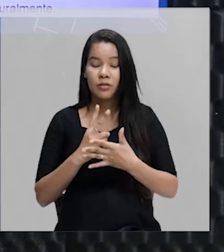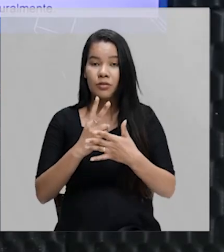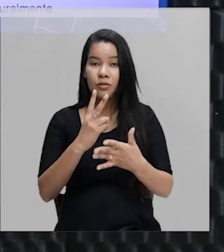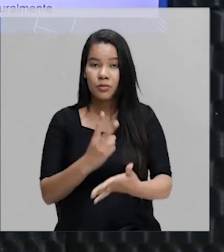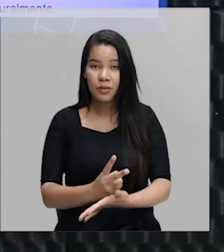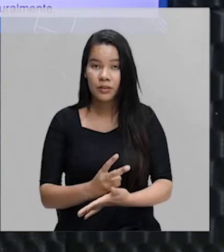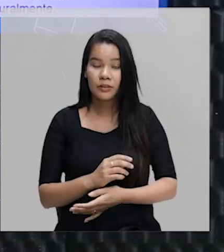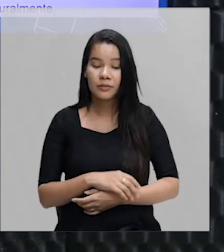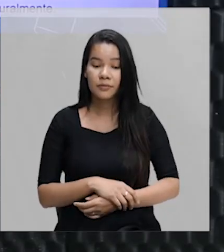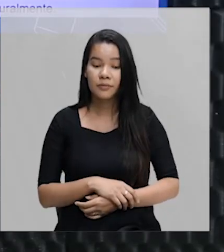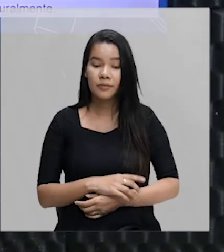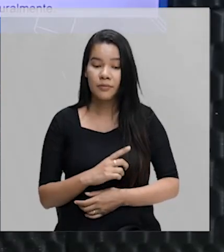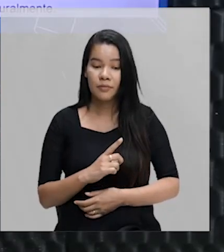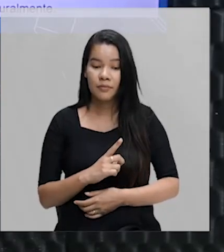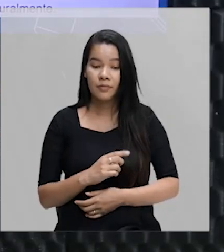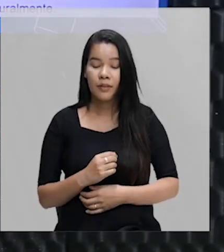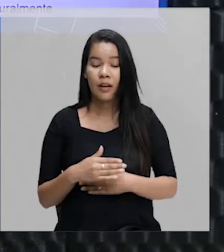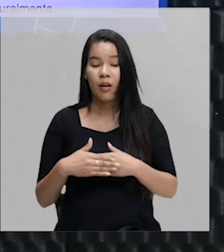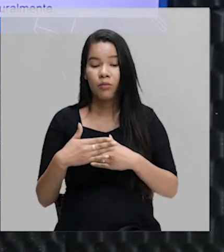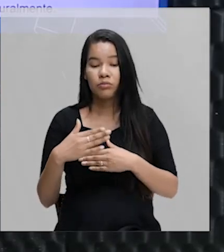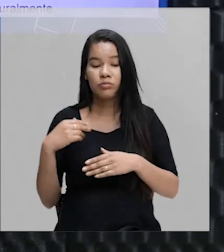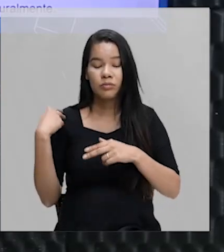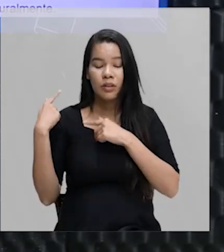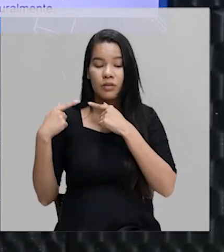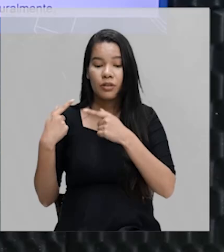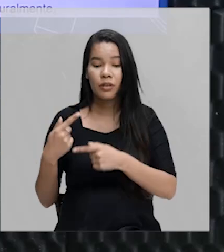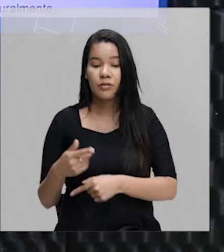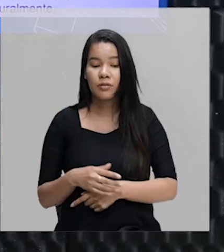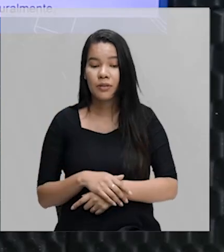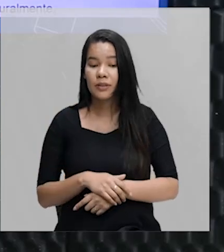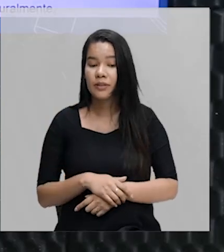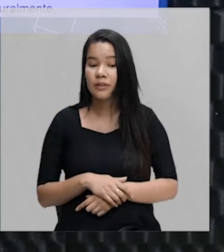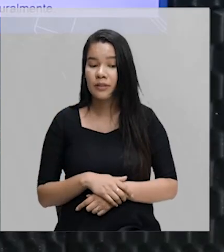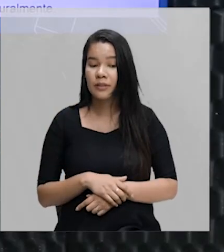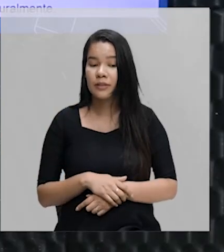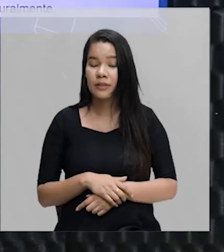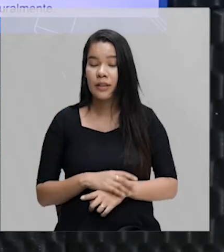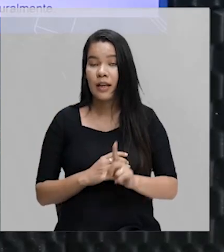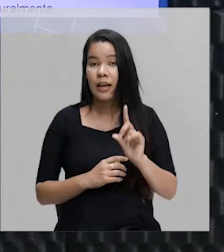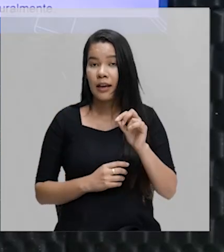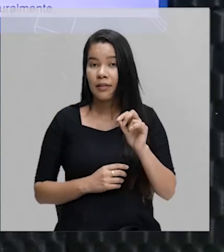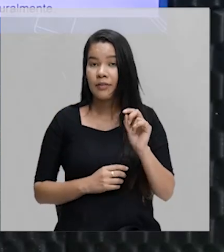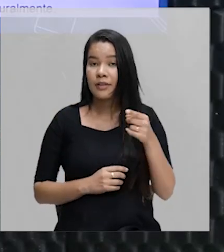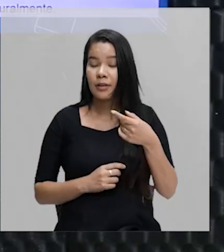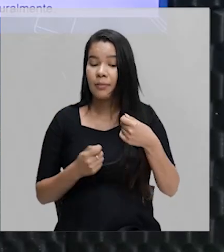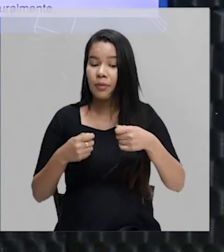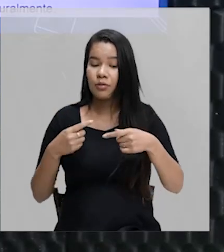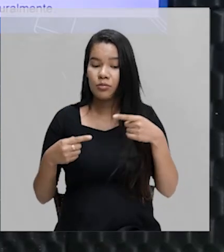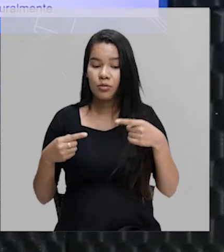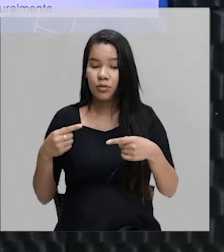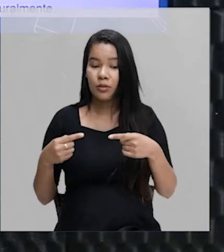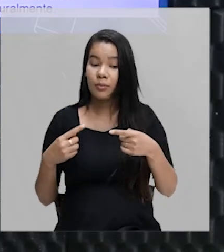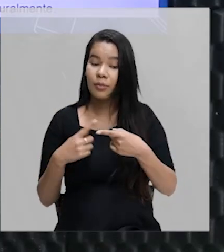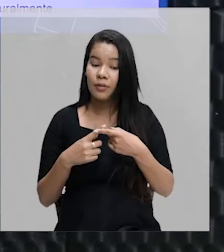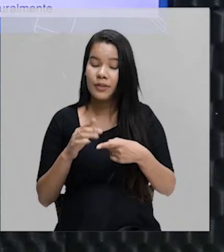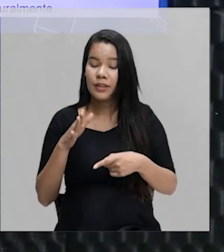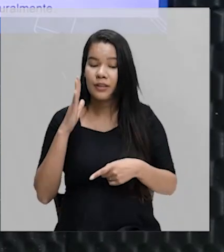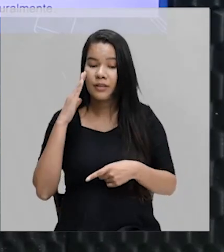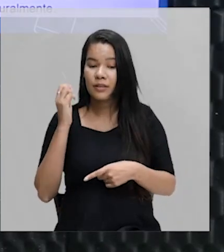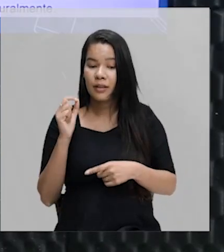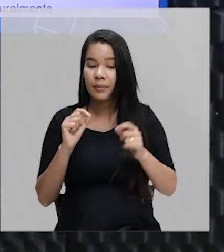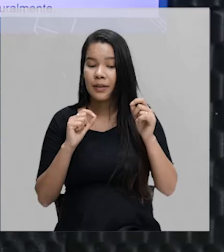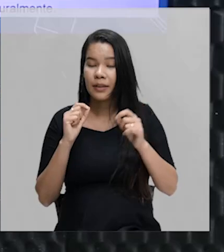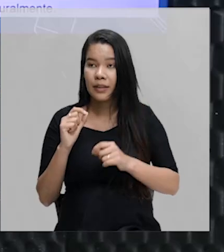continuem existindo ao longo das gerações, tá? É uma maneira de você controlar, porque você sabe que